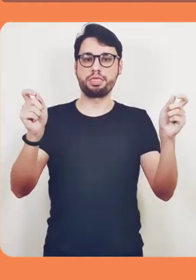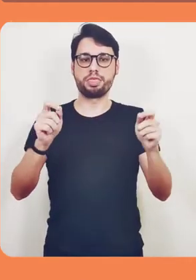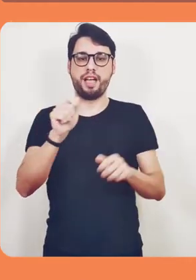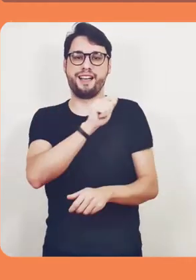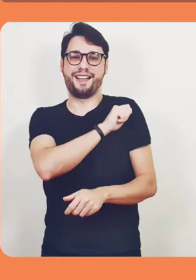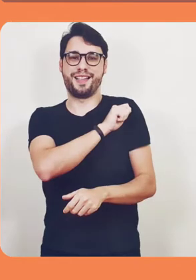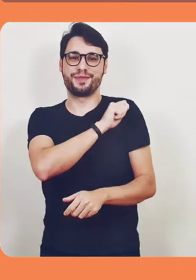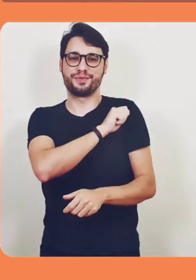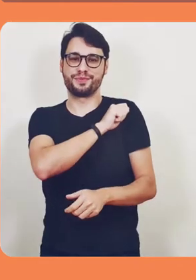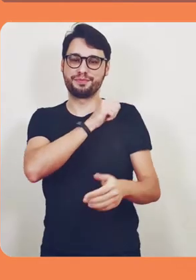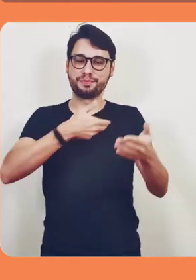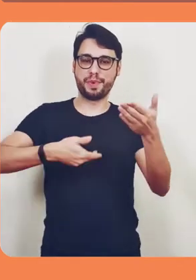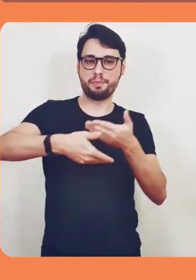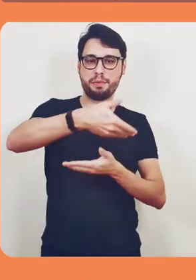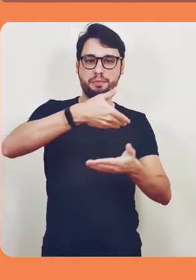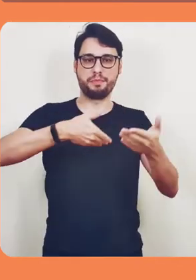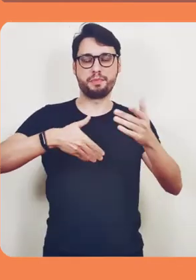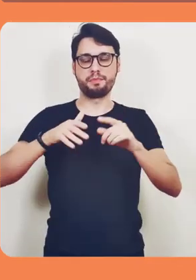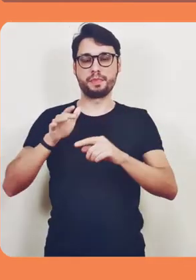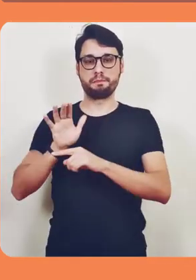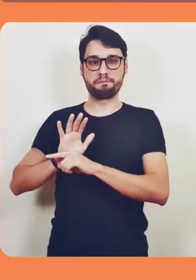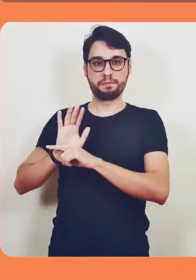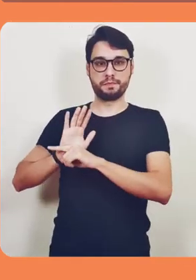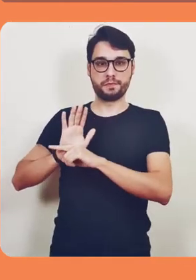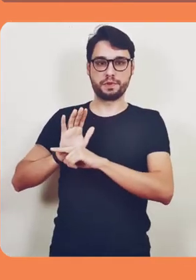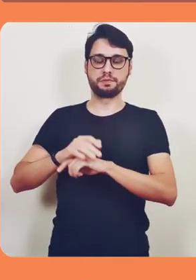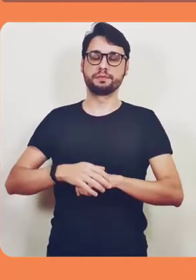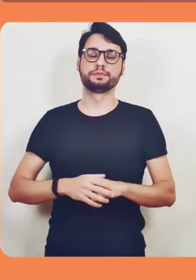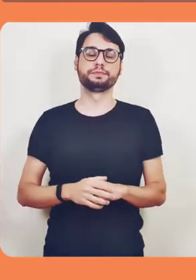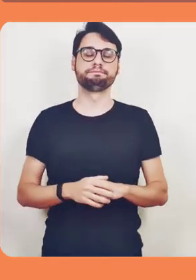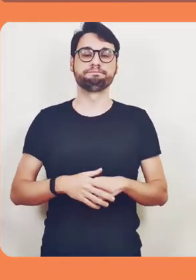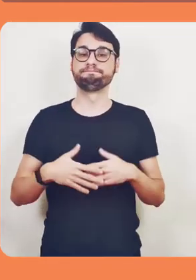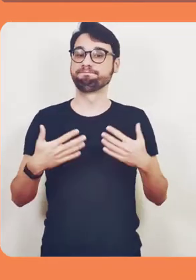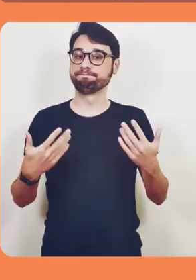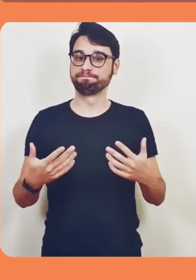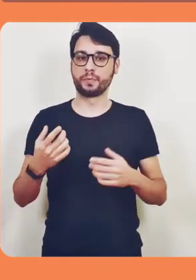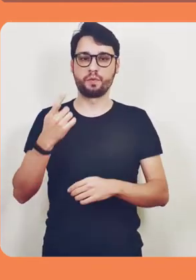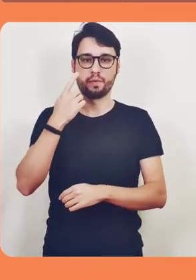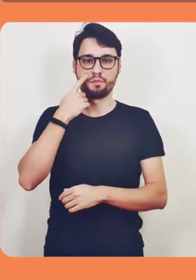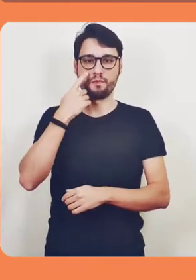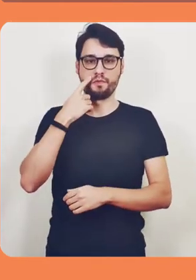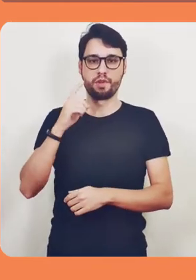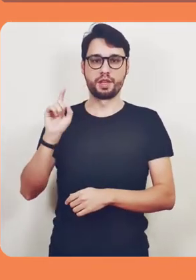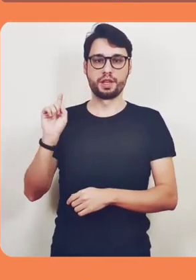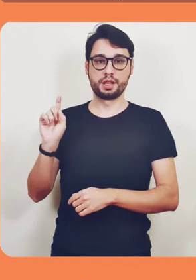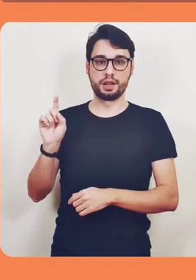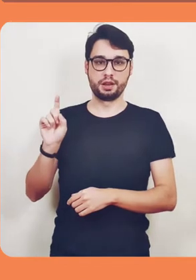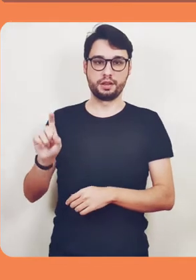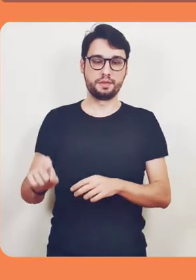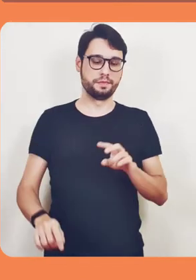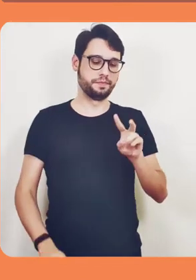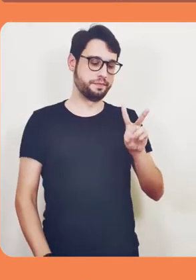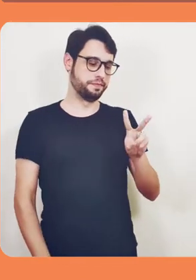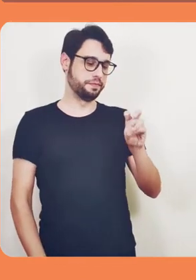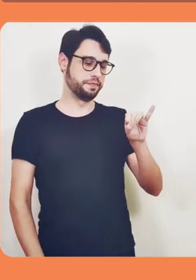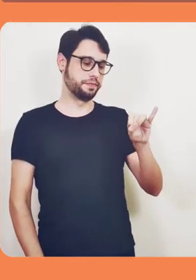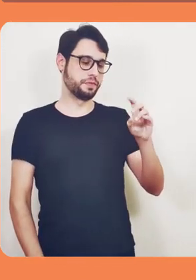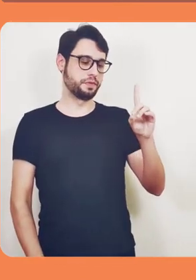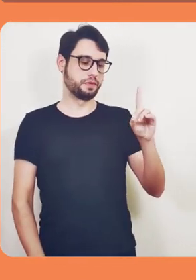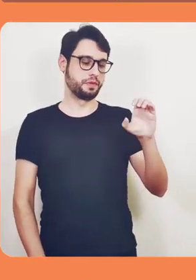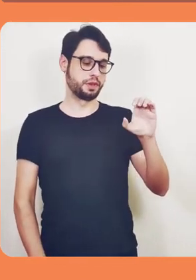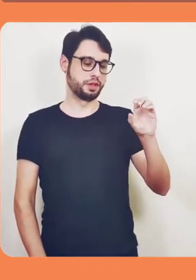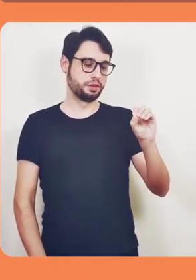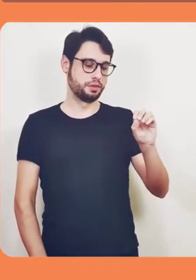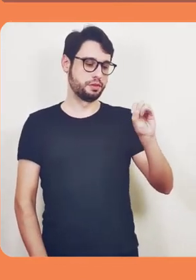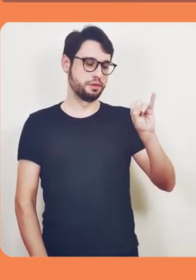em outros vídeos Vamos colocar alguns recursos para você para seu aluno interagir com o vídeo